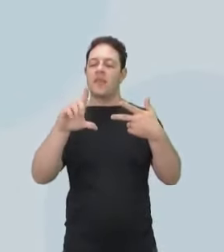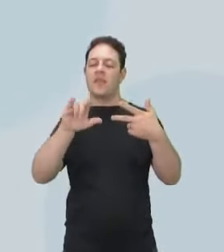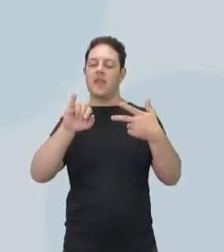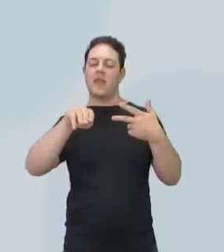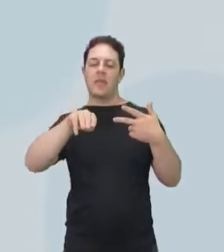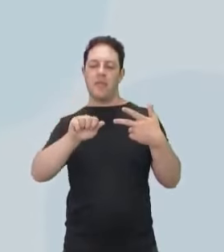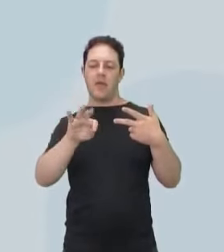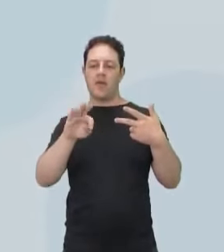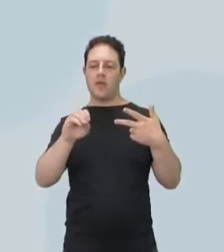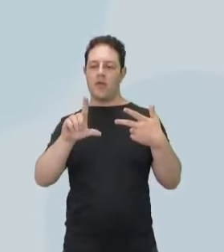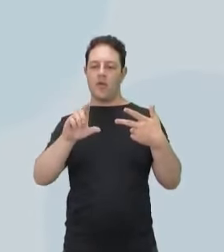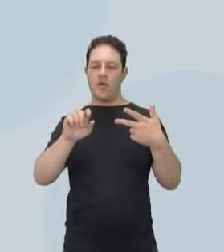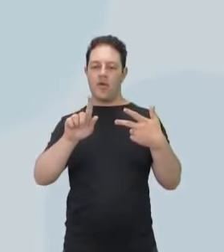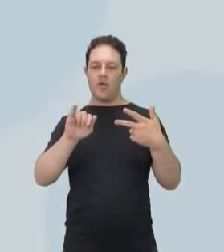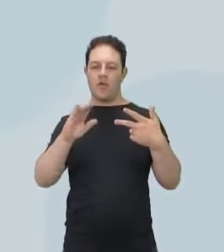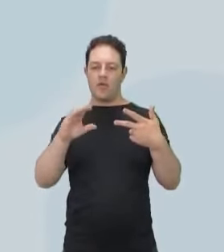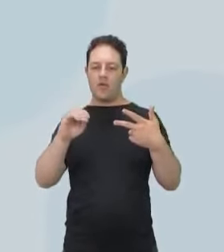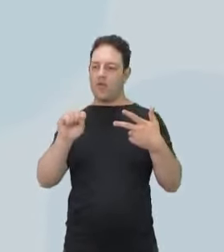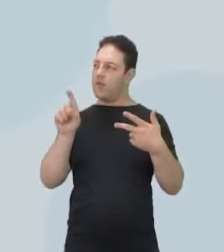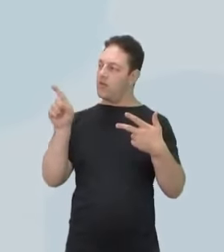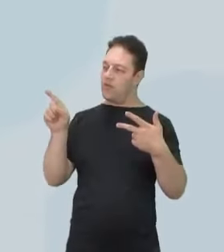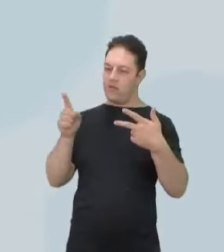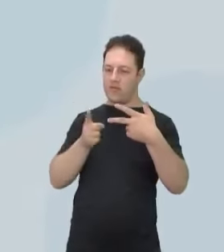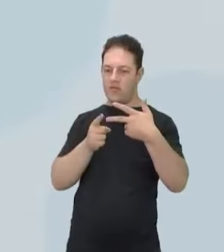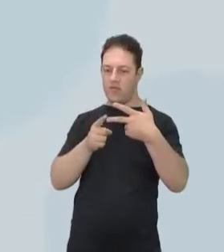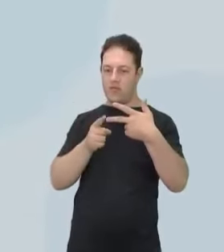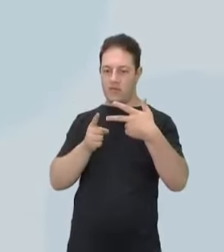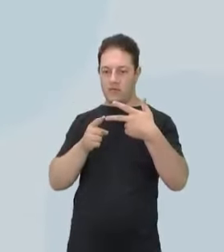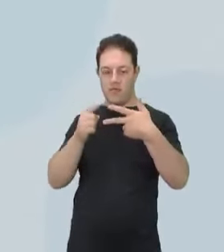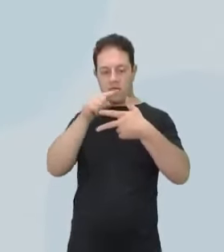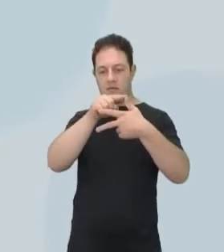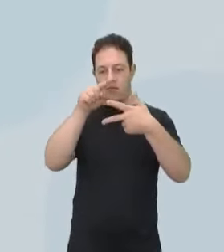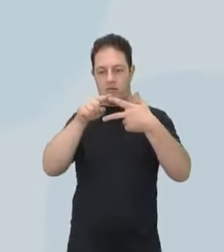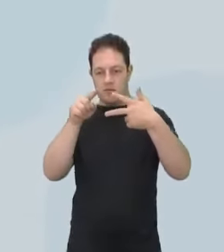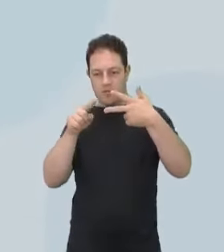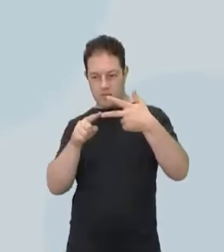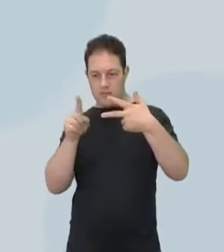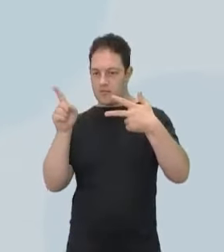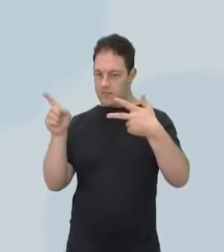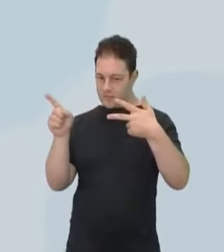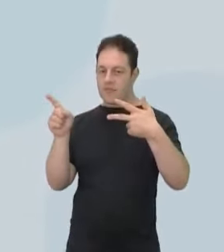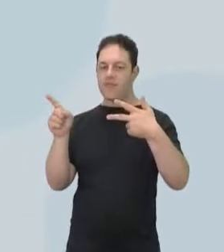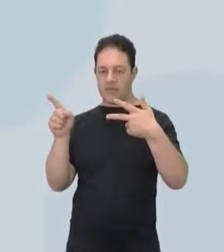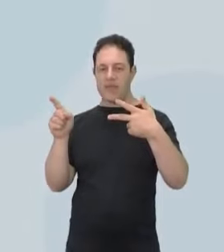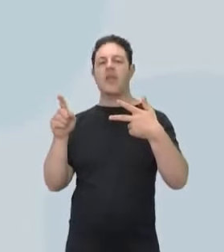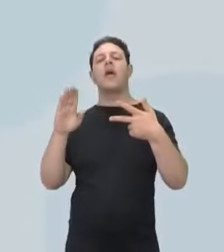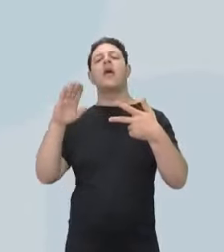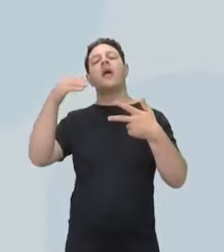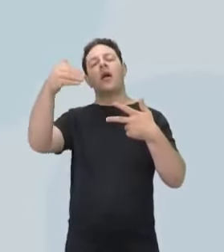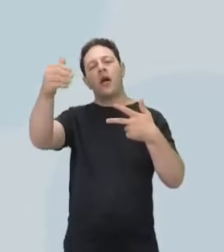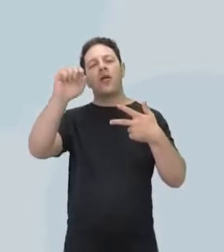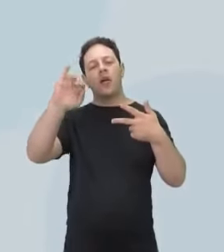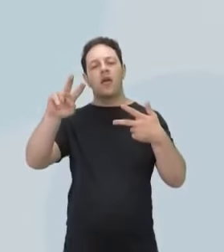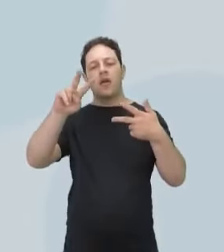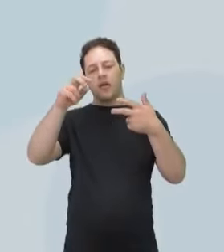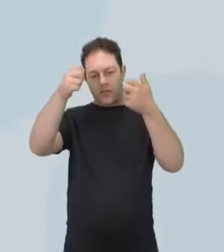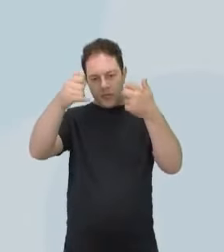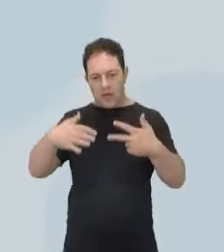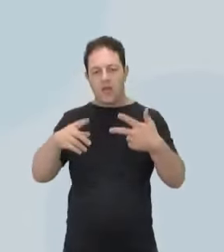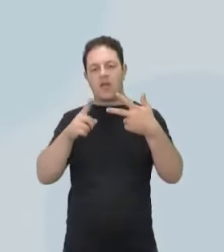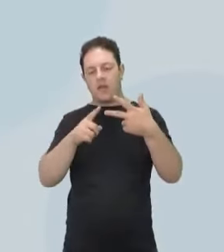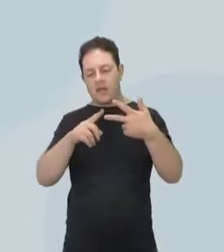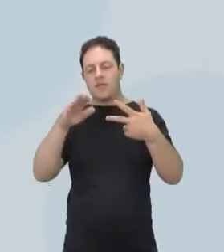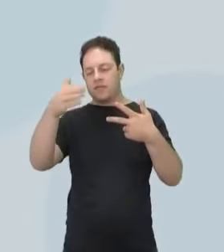Climatológicos, né? Depois, lá na frente, a gente vai falar a diferença entre o climatológico e o meteorológico, para quem ainda não acompanhou as